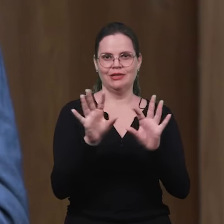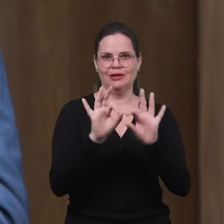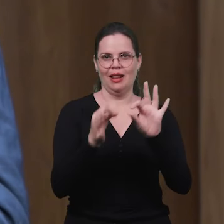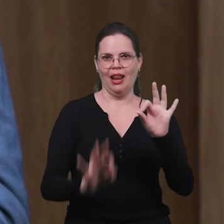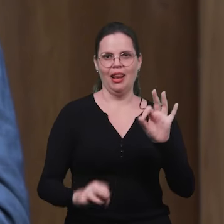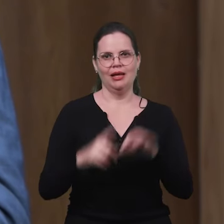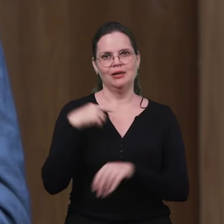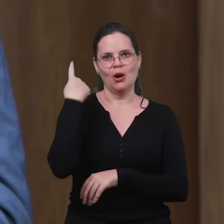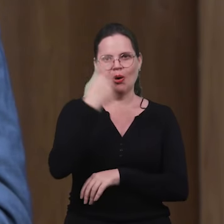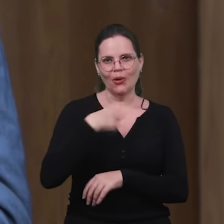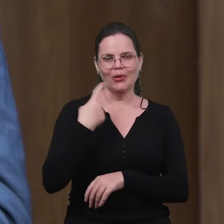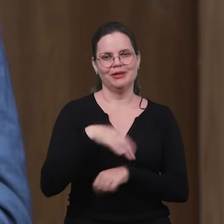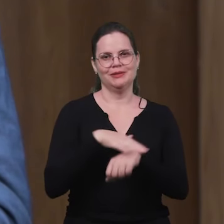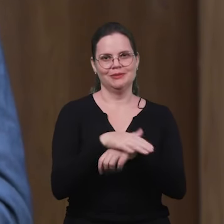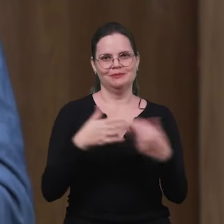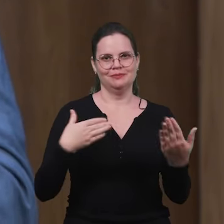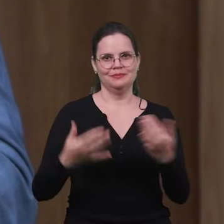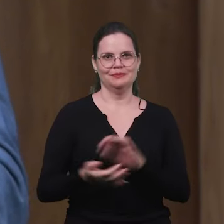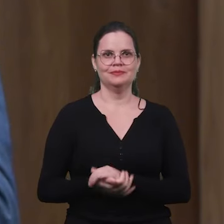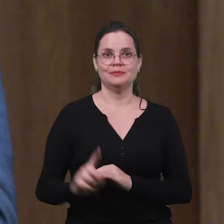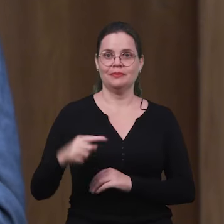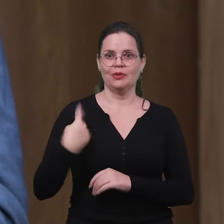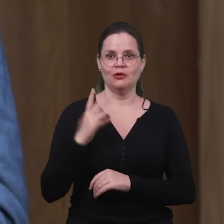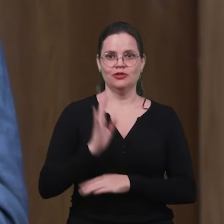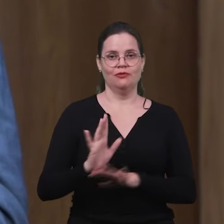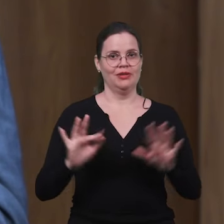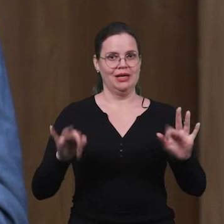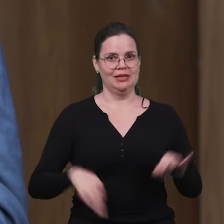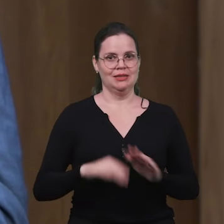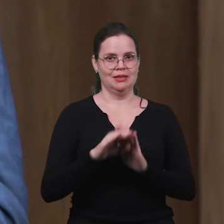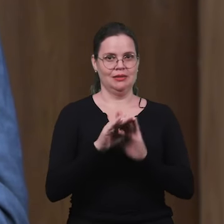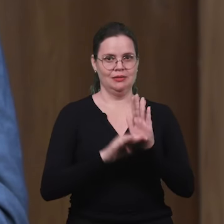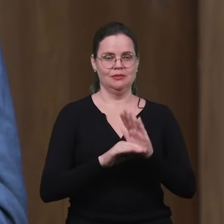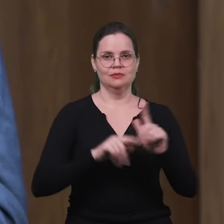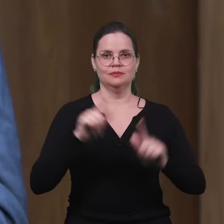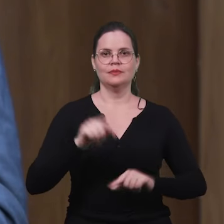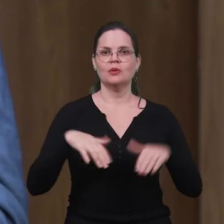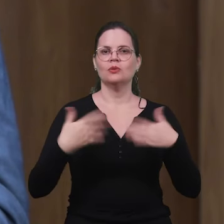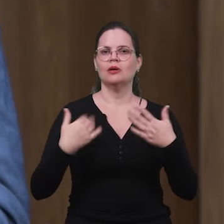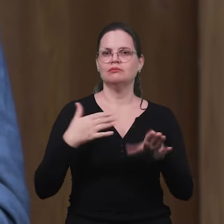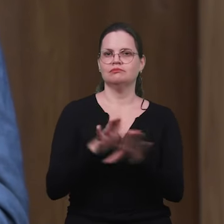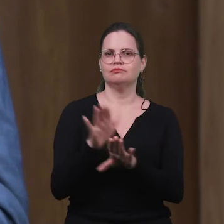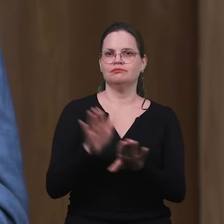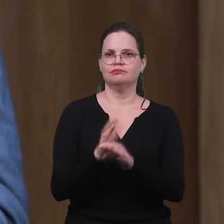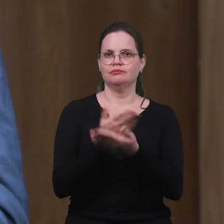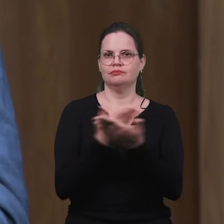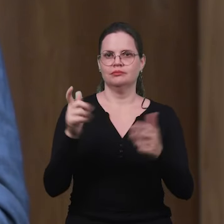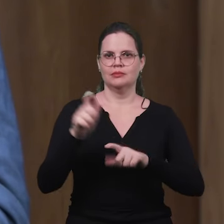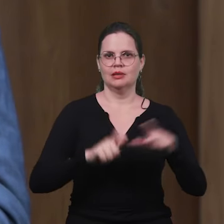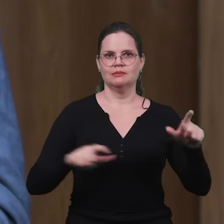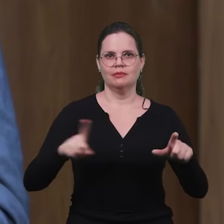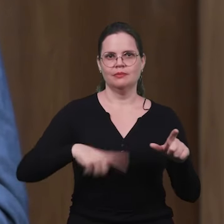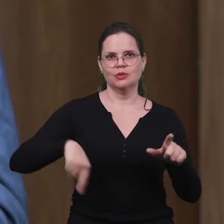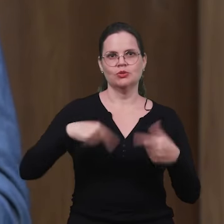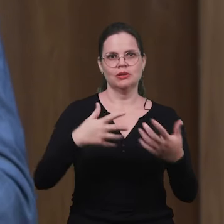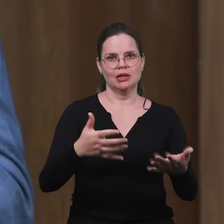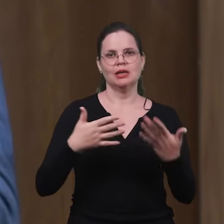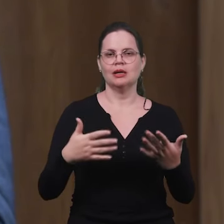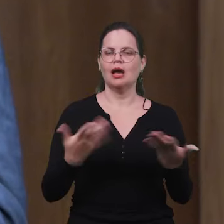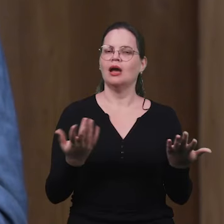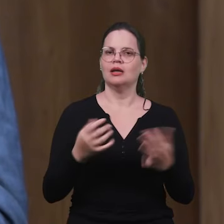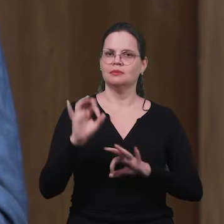passa aqui horas conversando, né? Nós já estamos terminando o nosso programa. E qual o conselho que a senhora gostaria de transmitir, doutora Saulo, para aquelas pessoas que